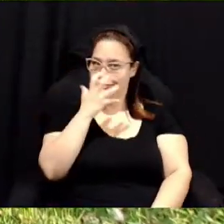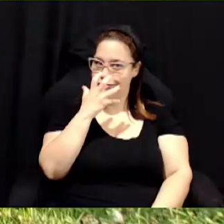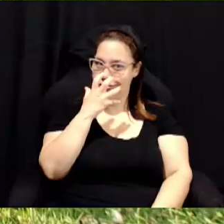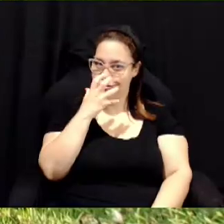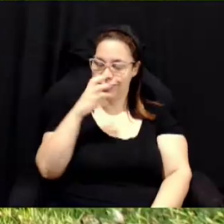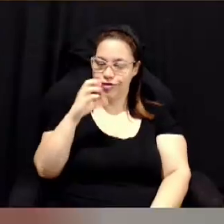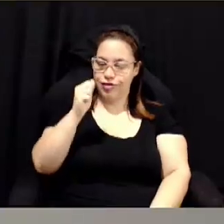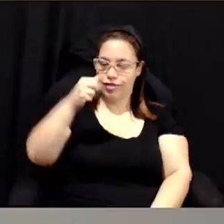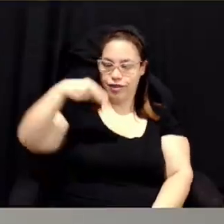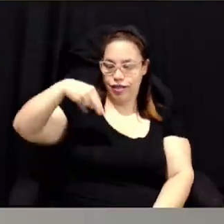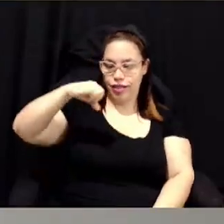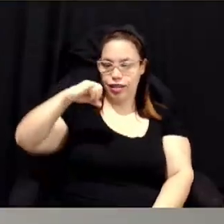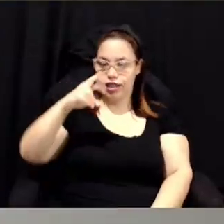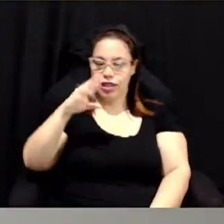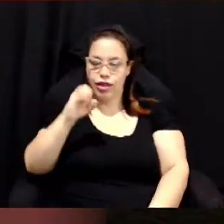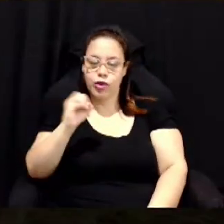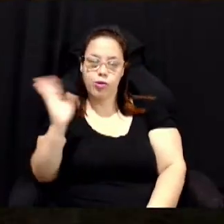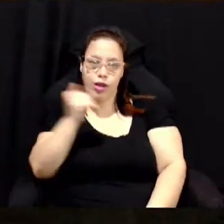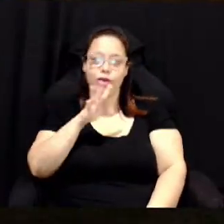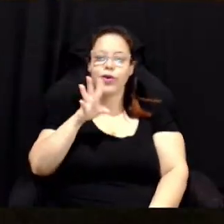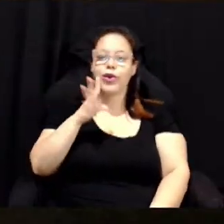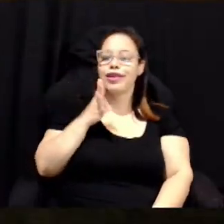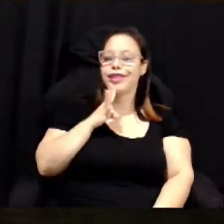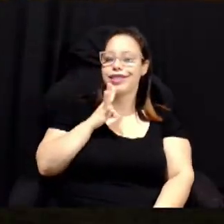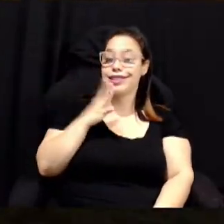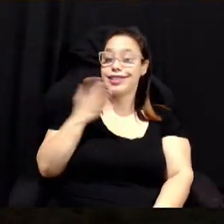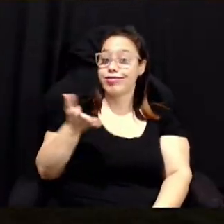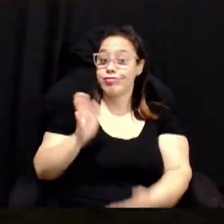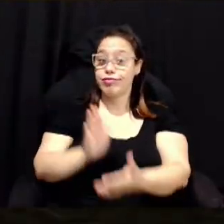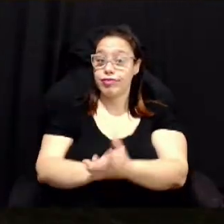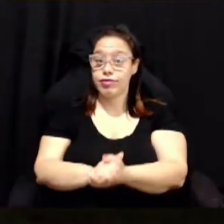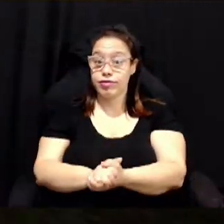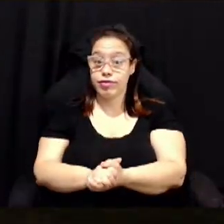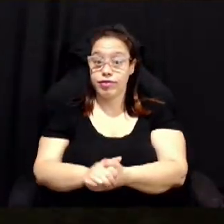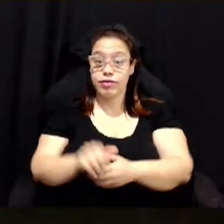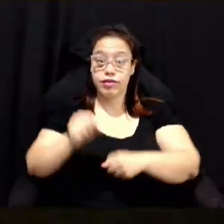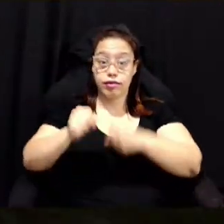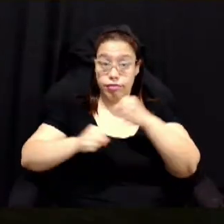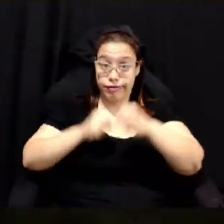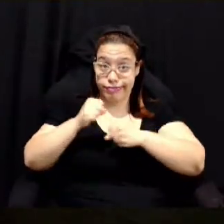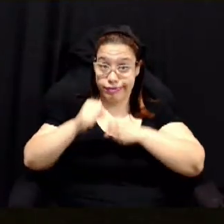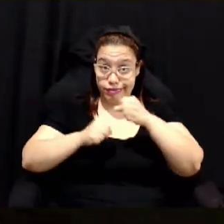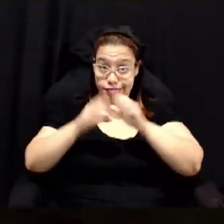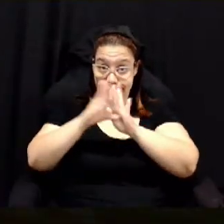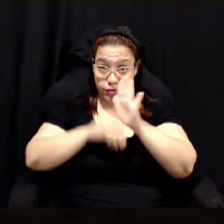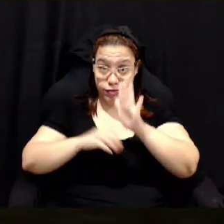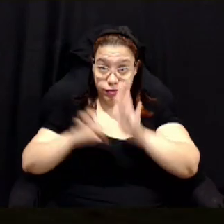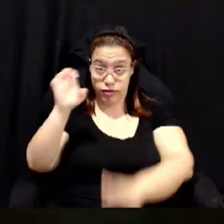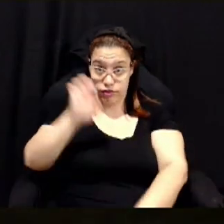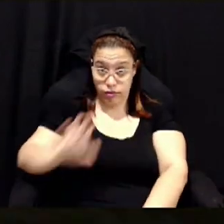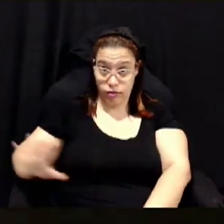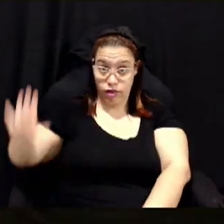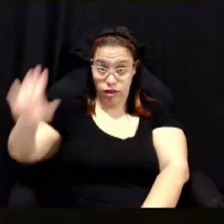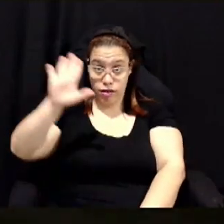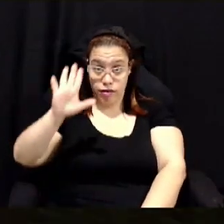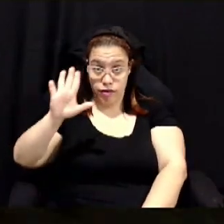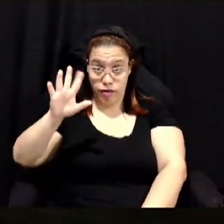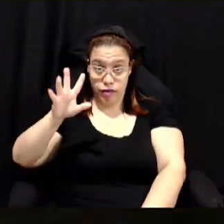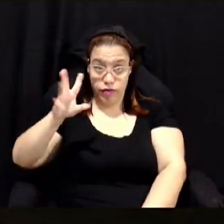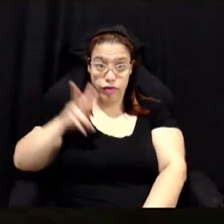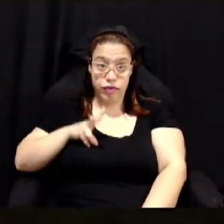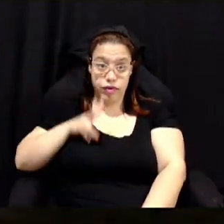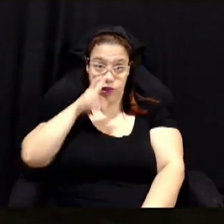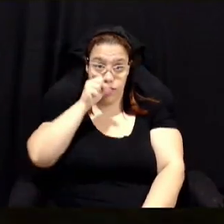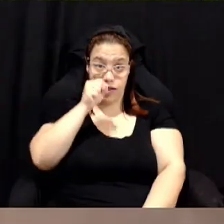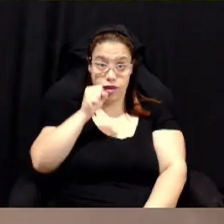Canicross. Bora conhecer? O Canicross é uma modalidade que nasceu na Europa e vem ganhando cada vez mais